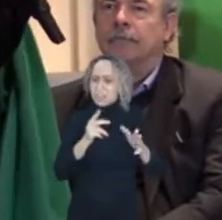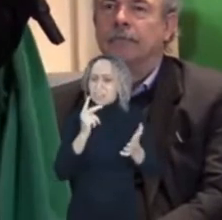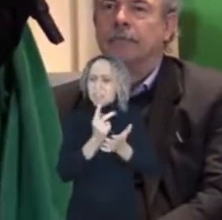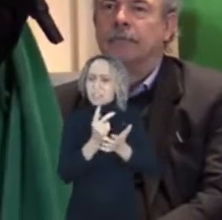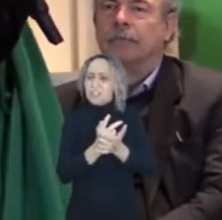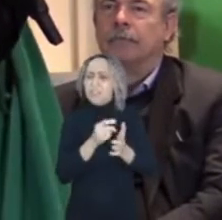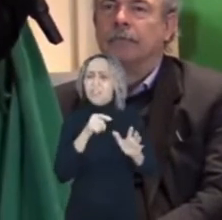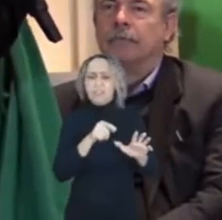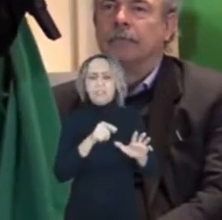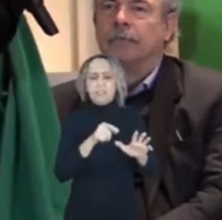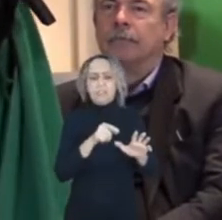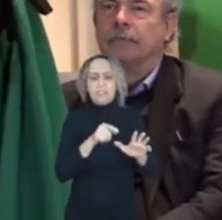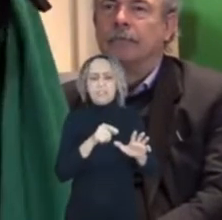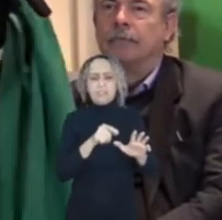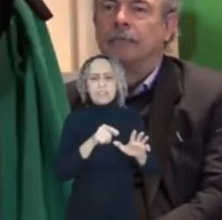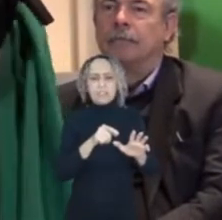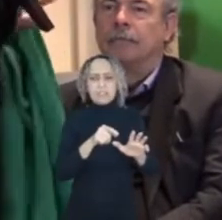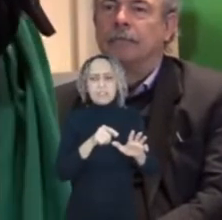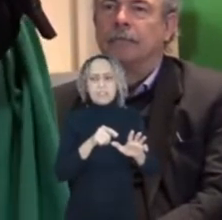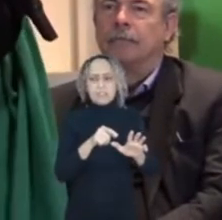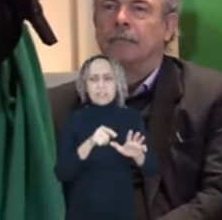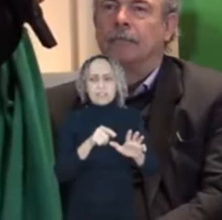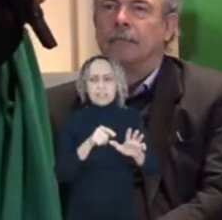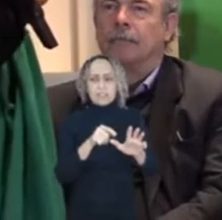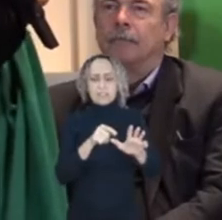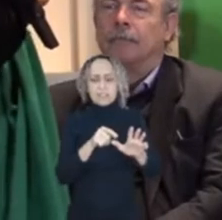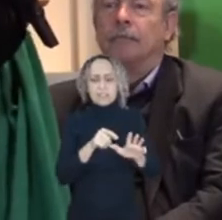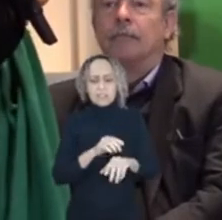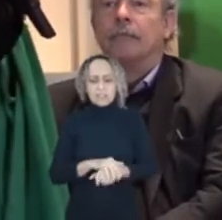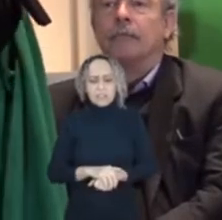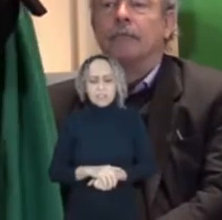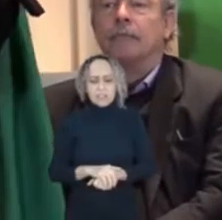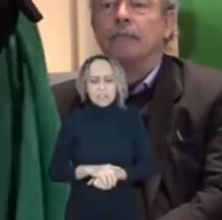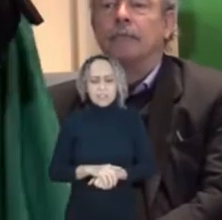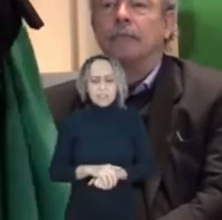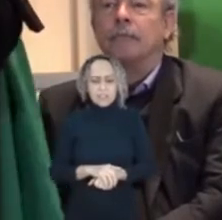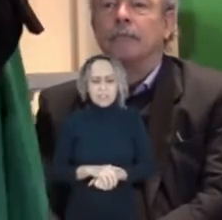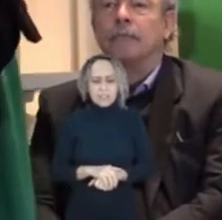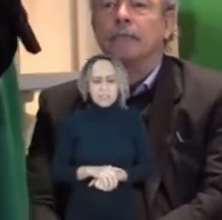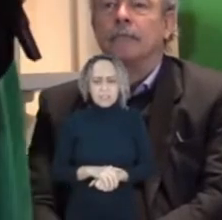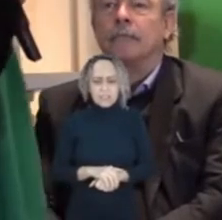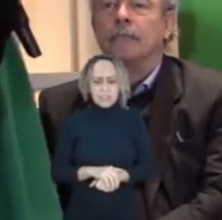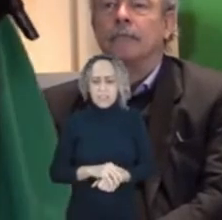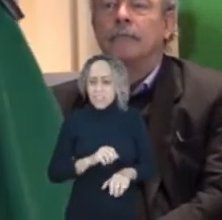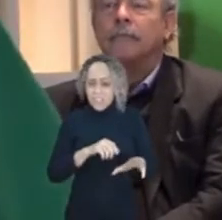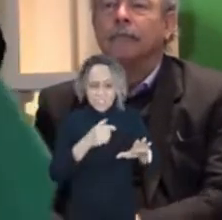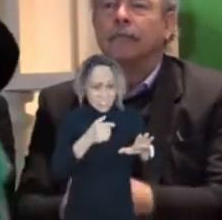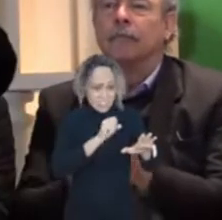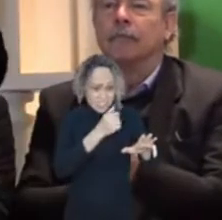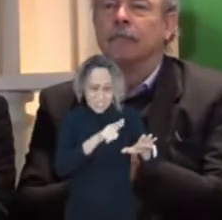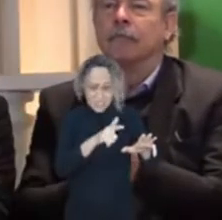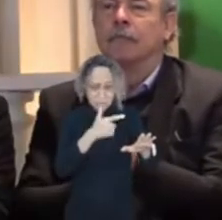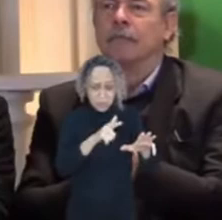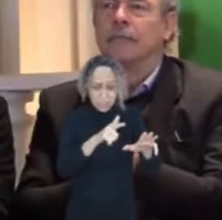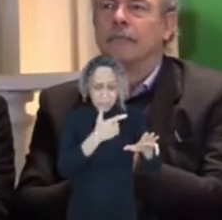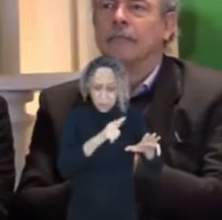dizer, o maior político na história do Brasil. Muito